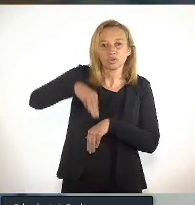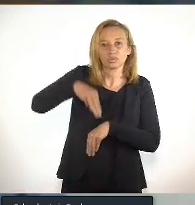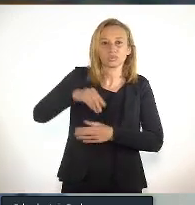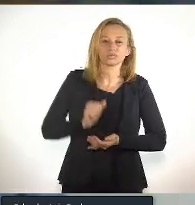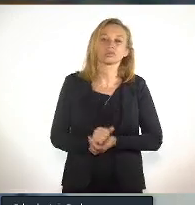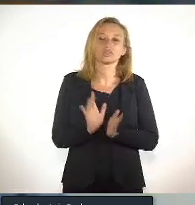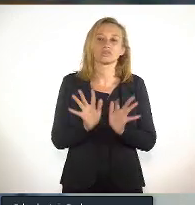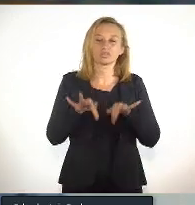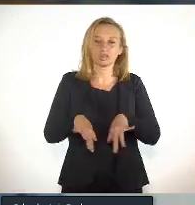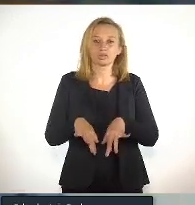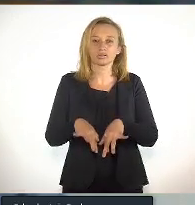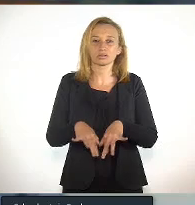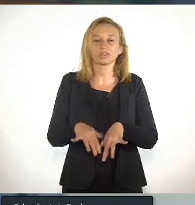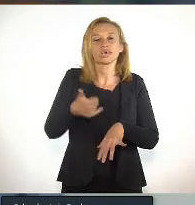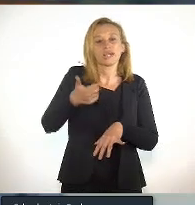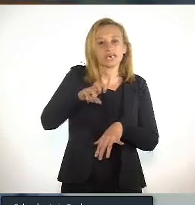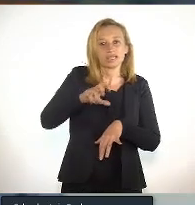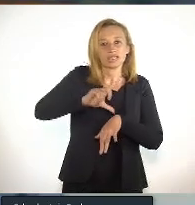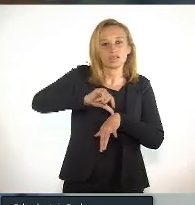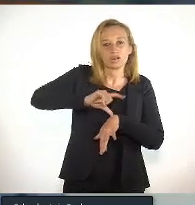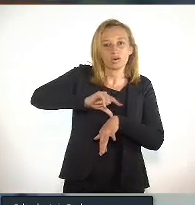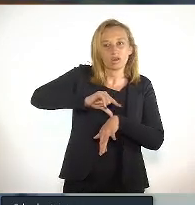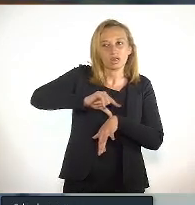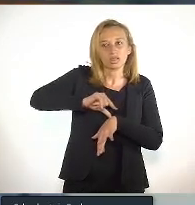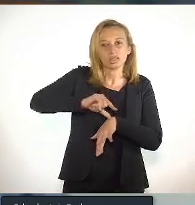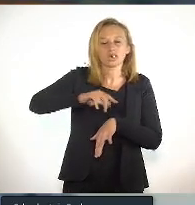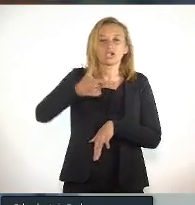15h10, encerrou-se às